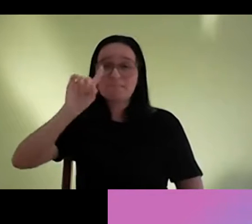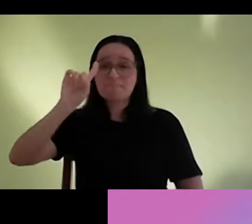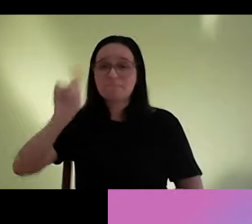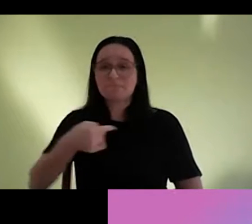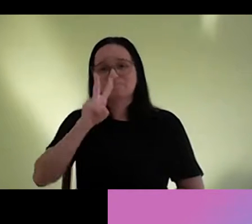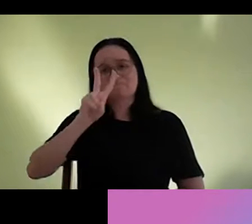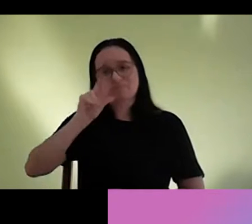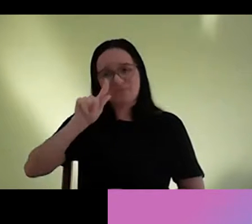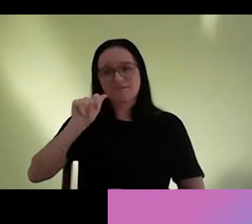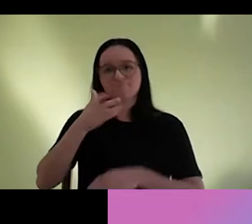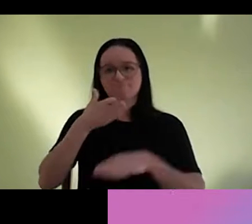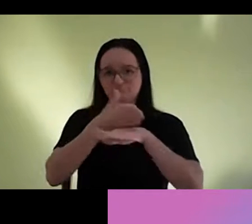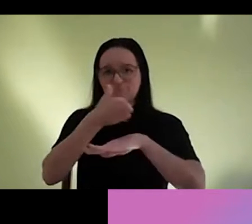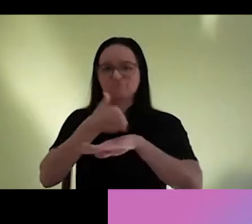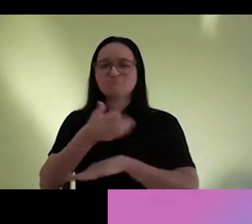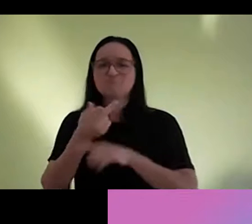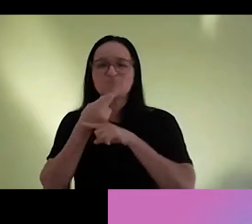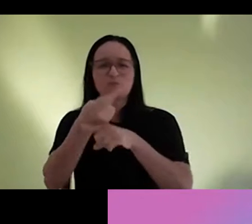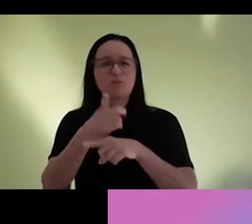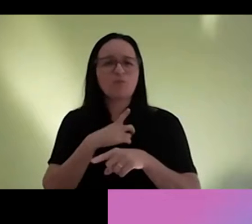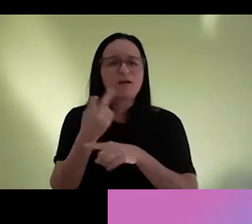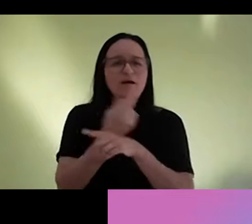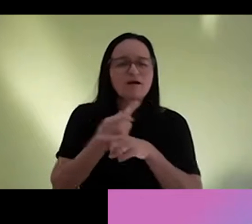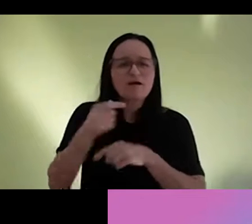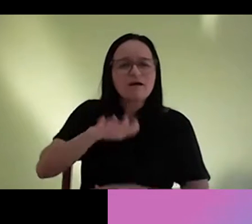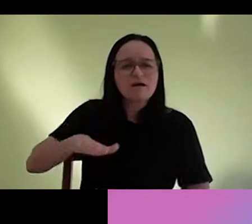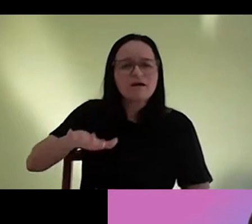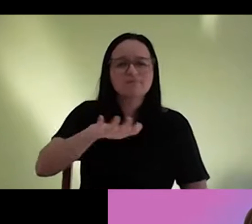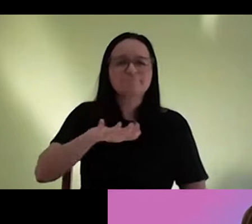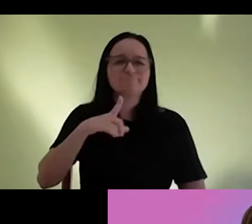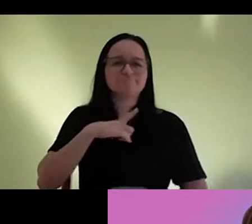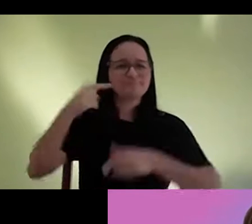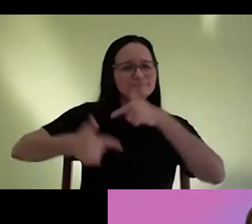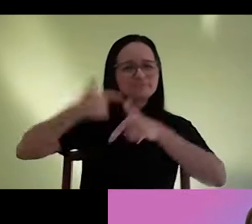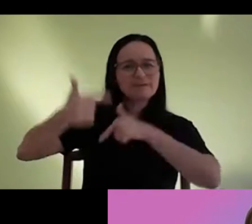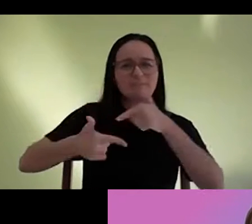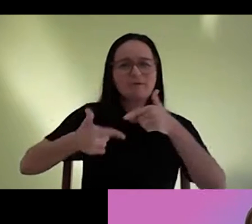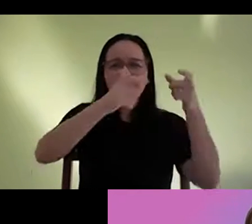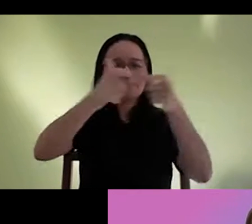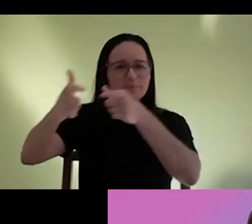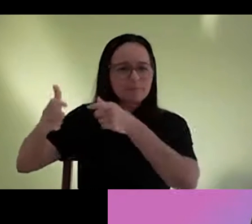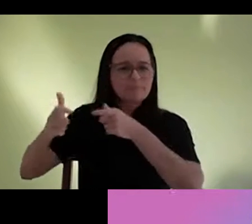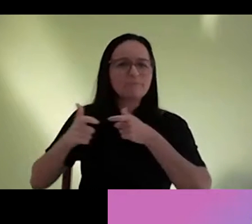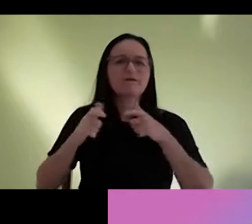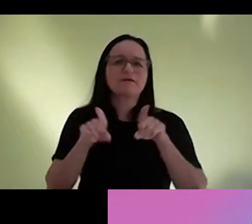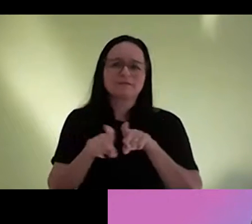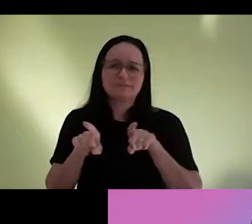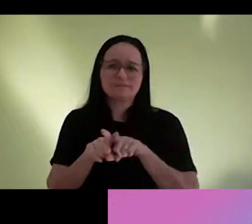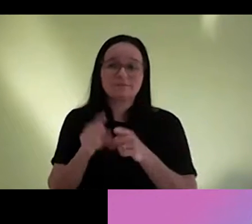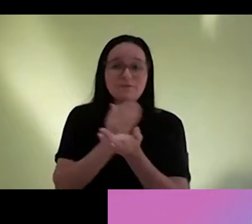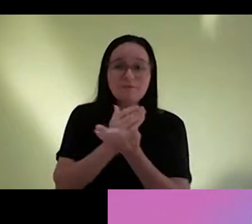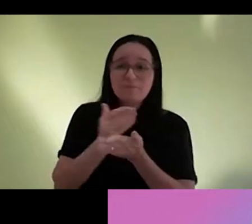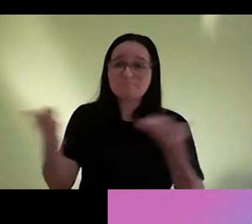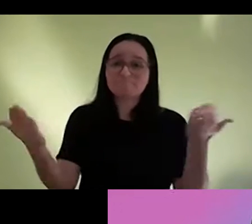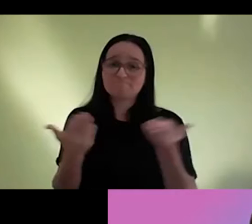busca você pode fazer filtro por área de atuação por região e o dia está só começando tem muito